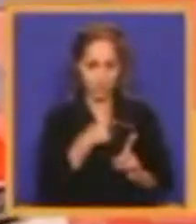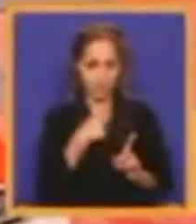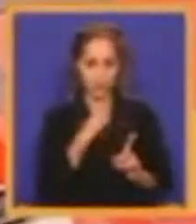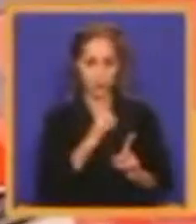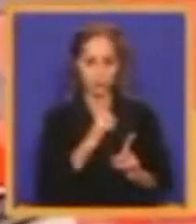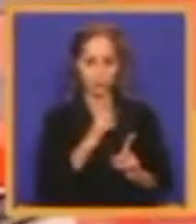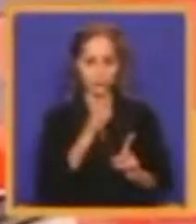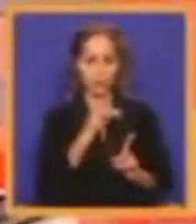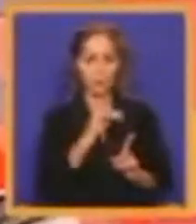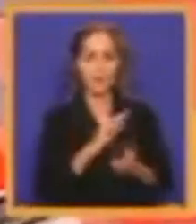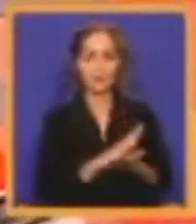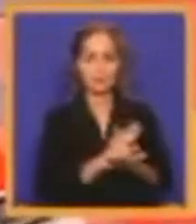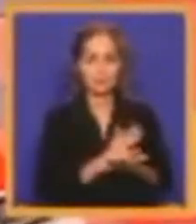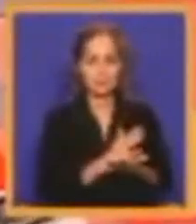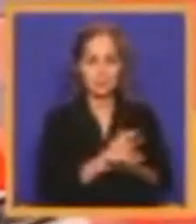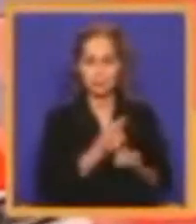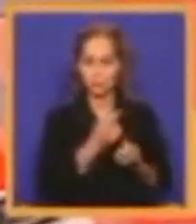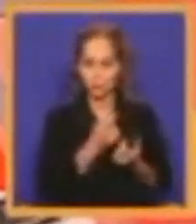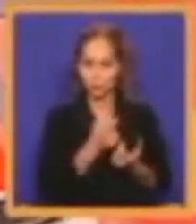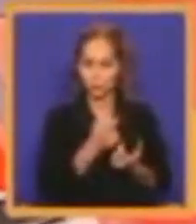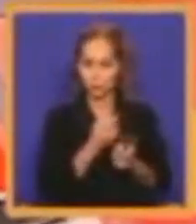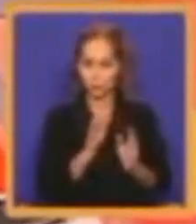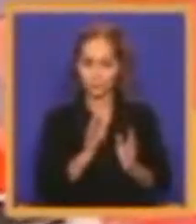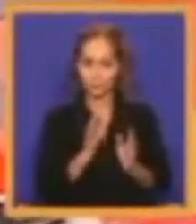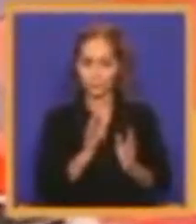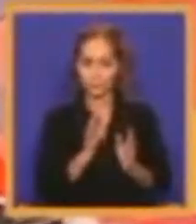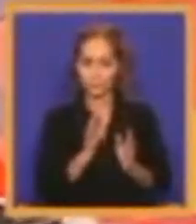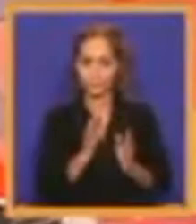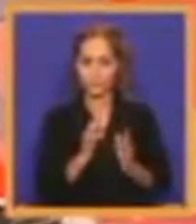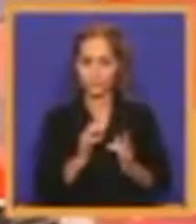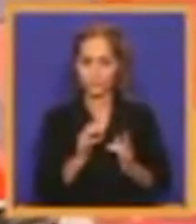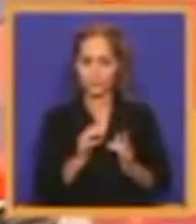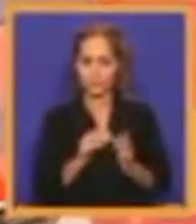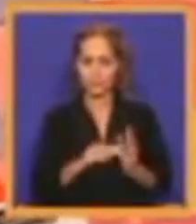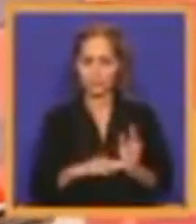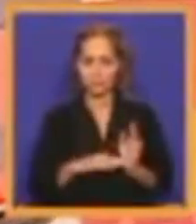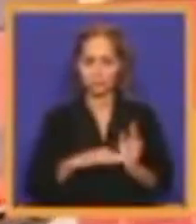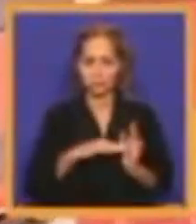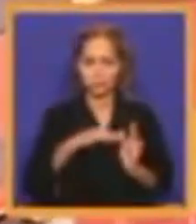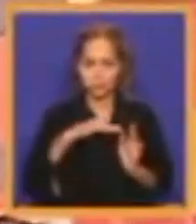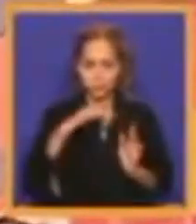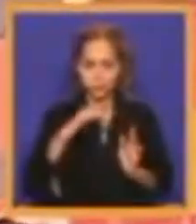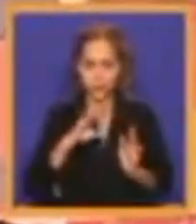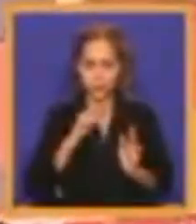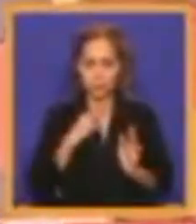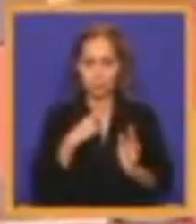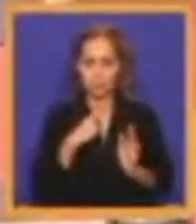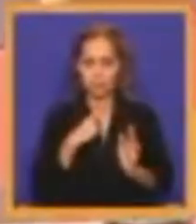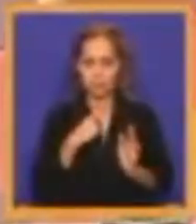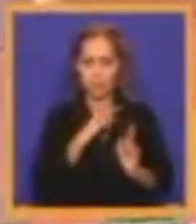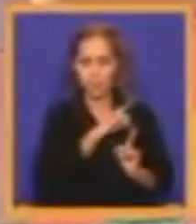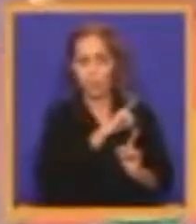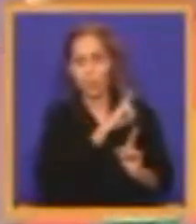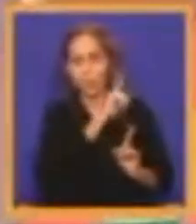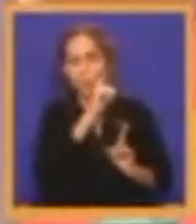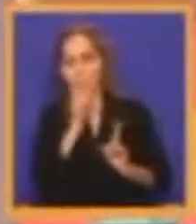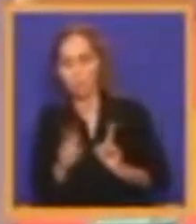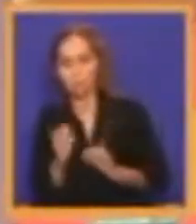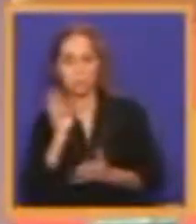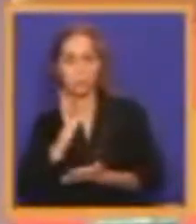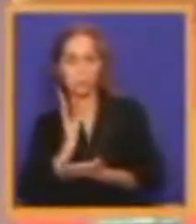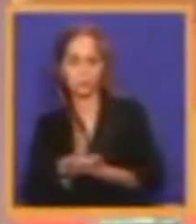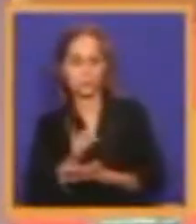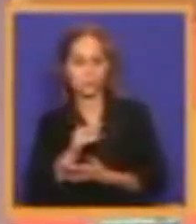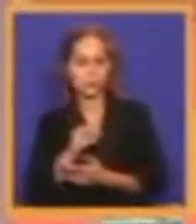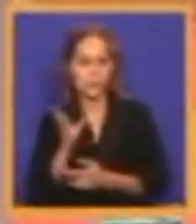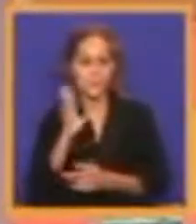por aqueles mais instáveis, são pouquíssimos. Porque reparem, isto tem vindo em crescendo, nós estamos, à medida que vamos aproximando dos últimos signos, eles vão estar